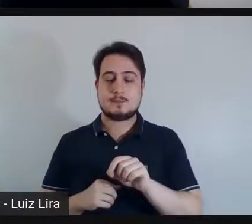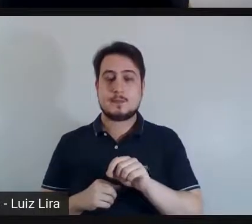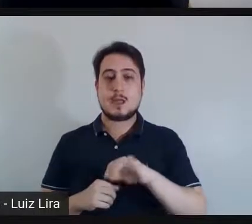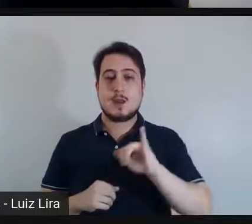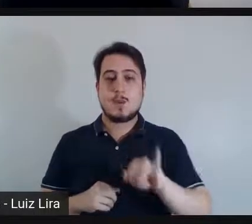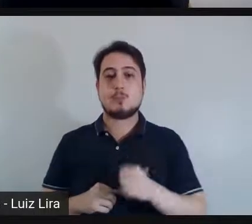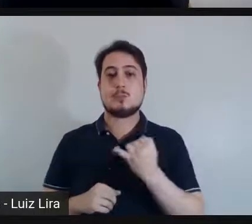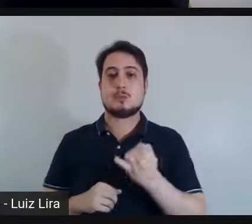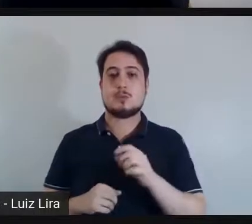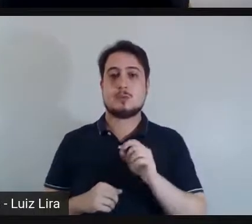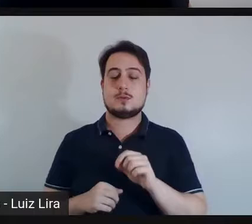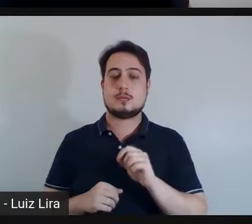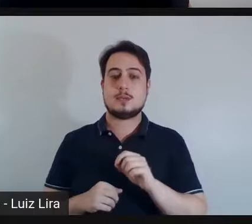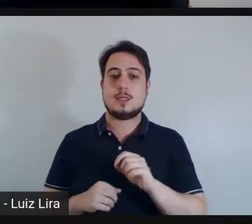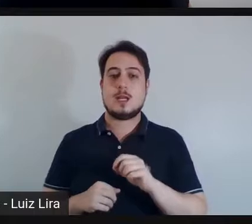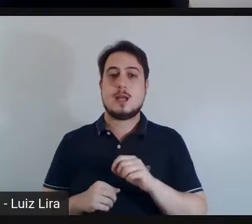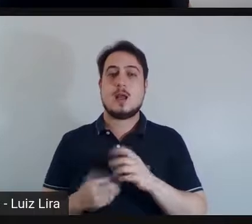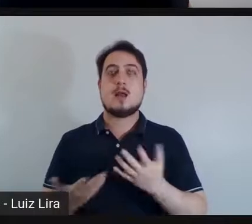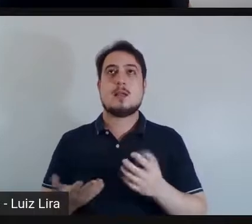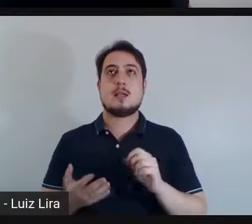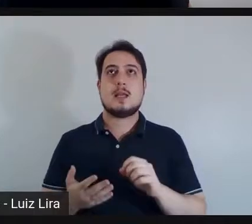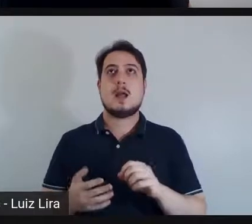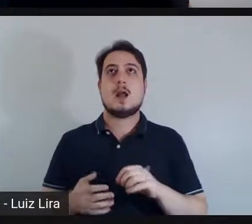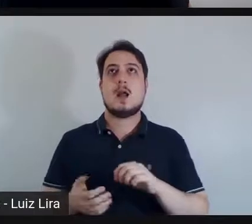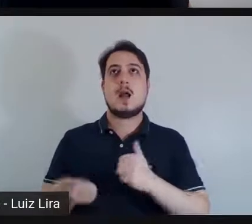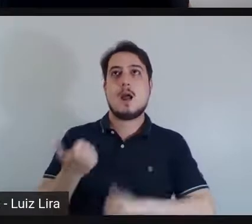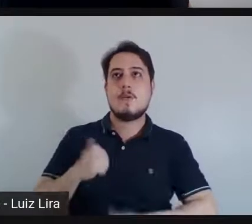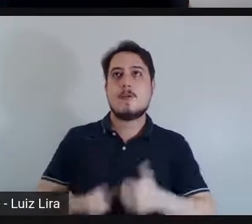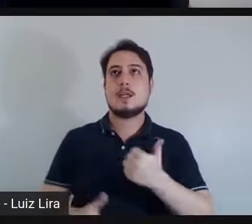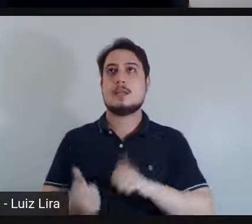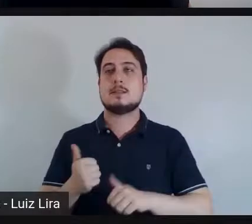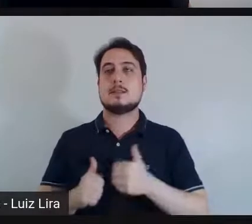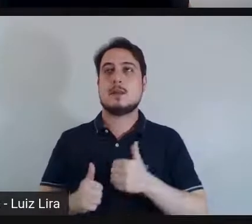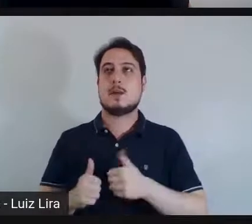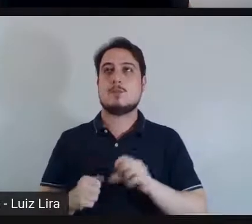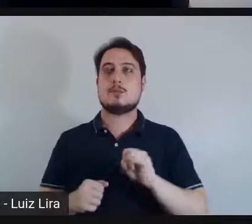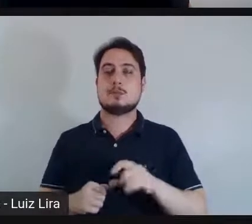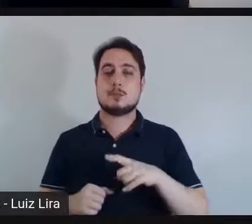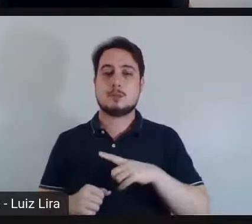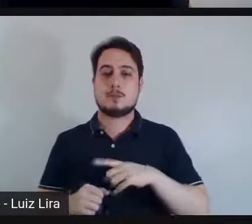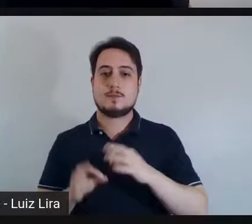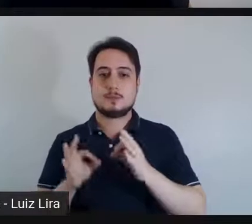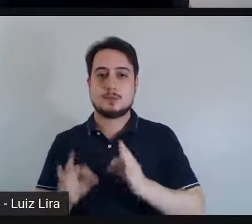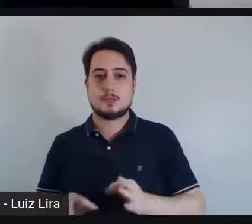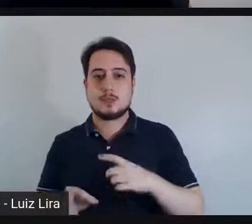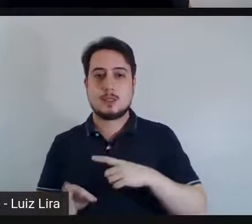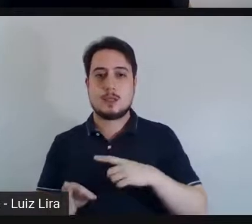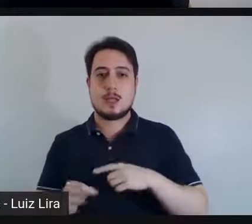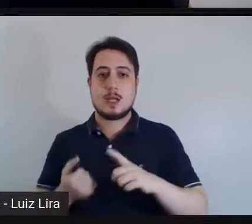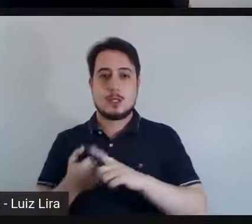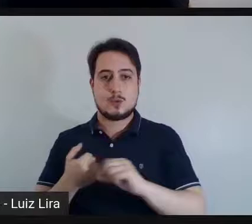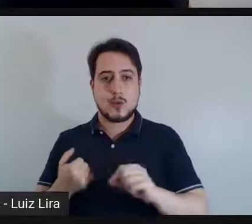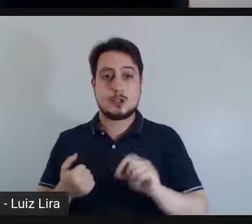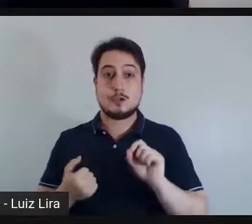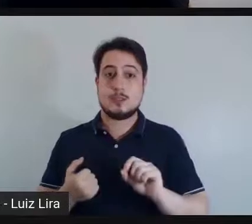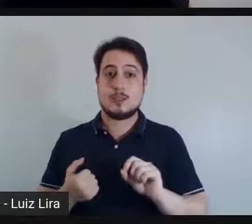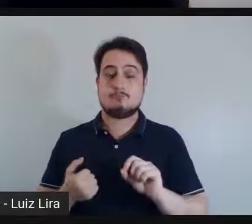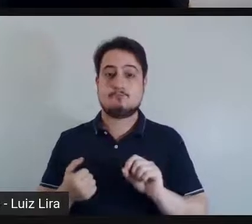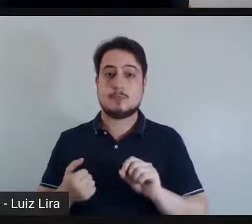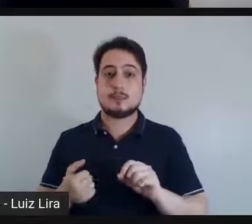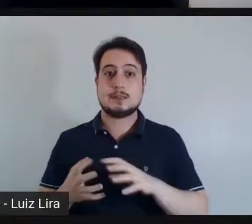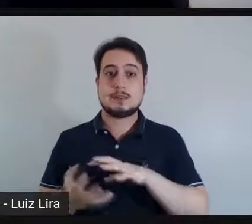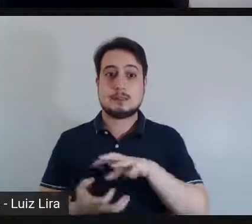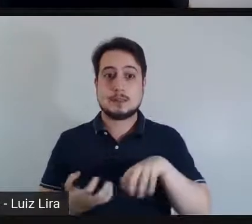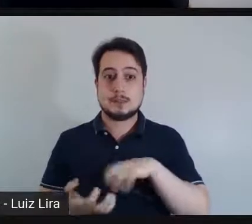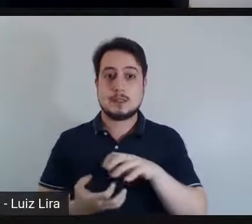que essa crise trouxe, que foi a avaliação do Supremo da LINDB, né? Em especial de um artigo que foi muito polêmico, que foi o